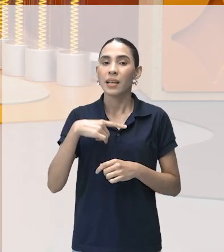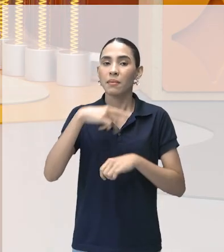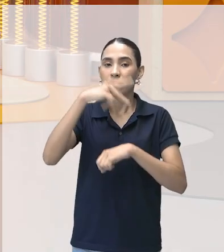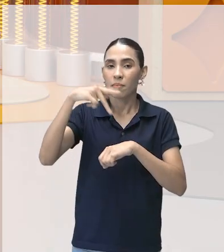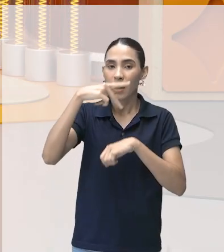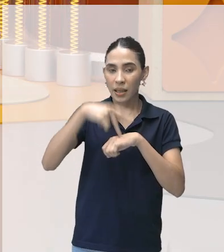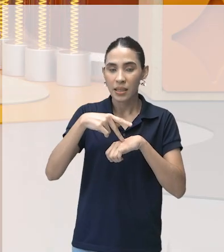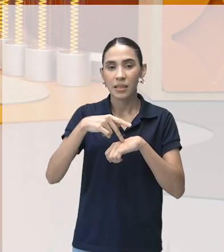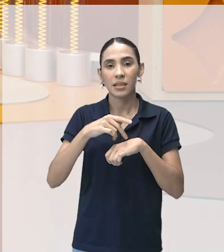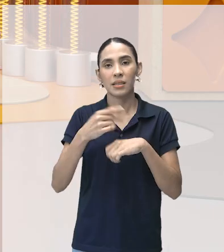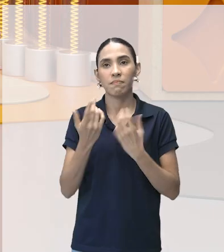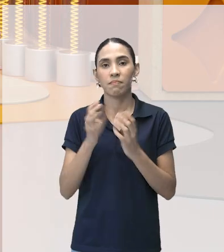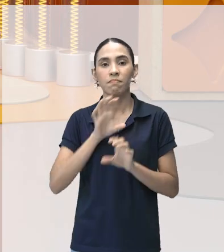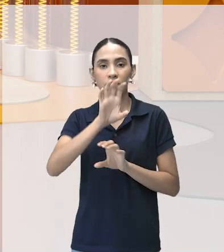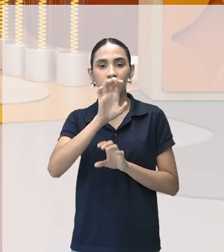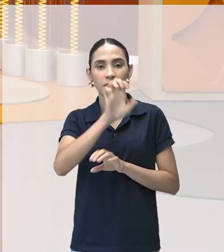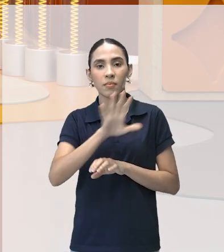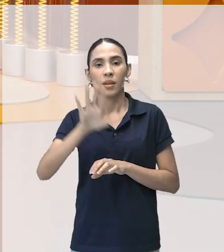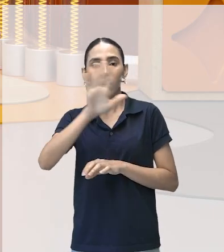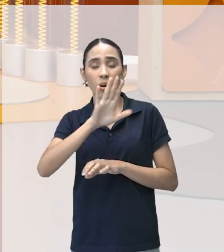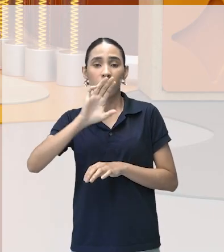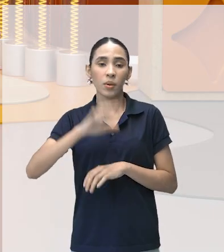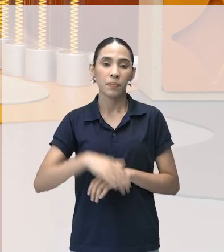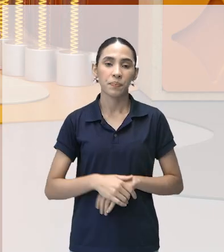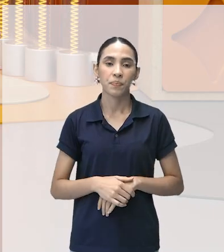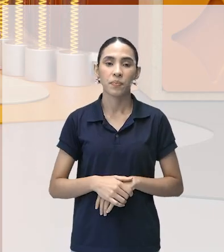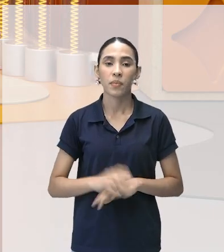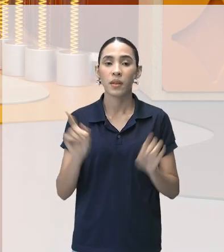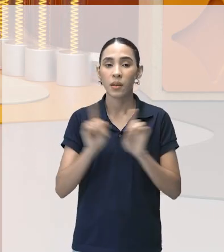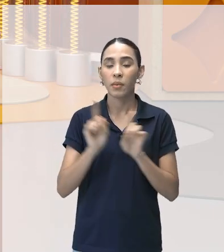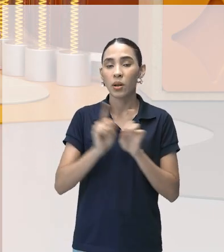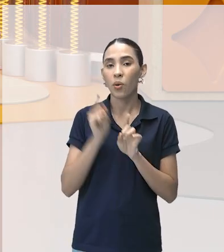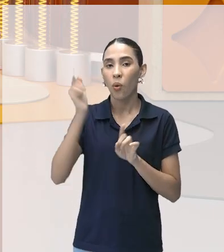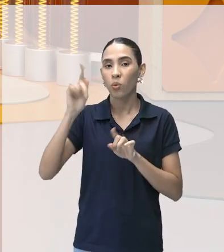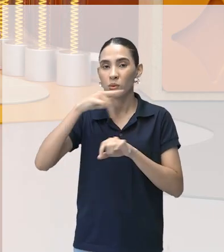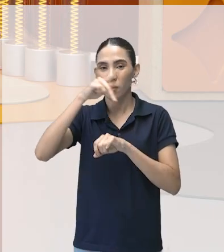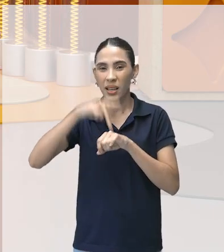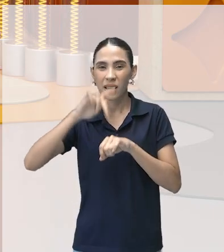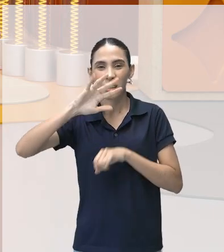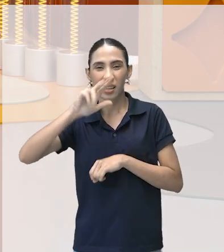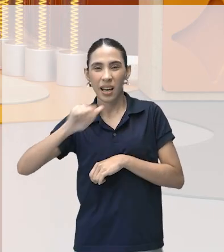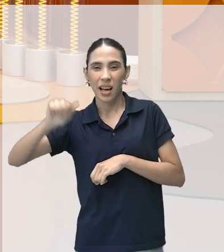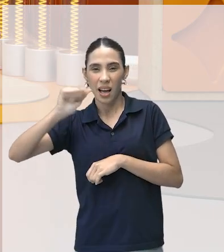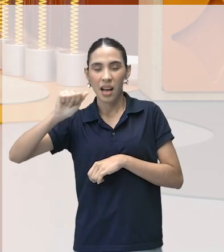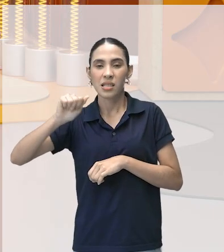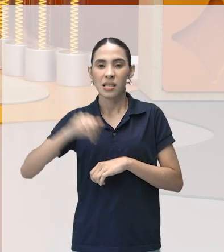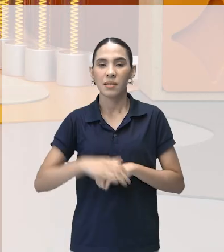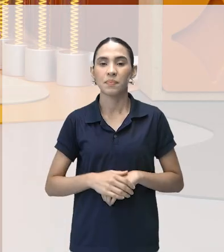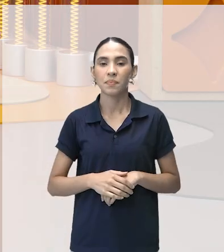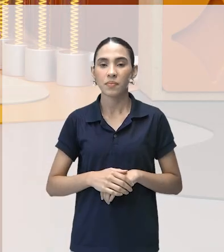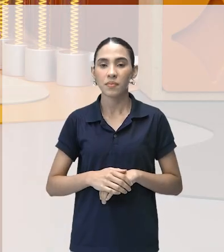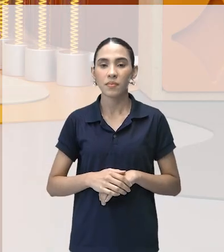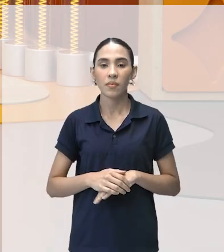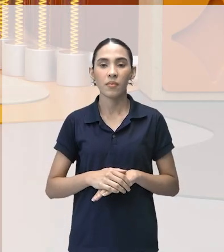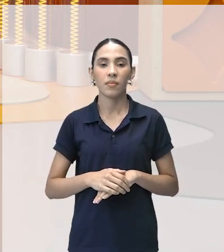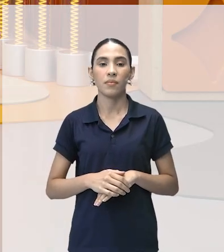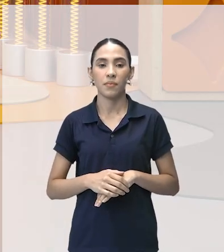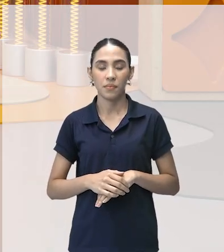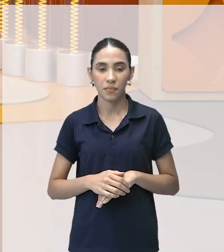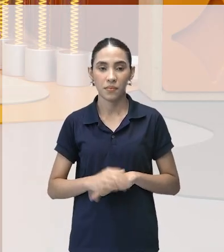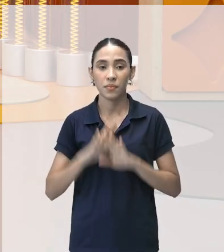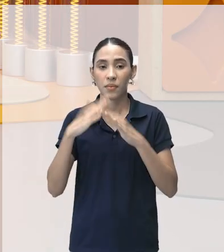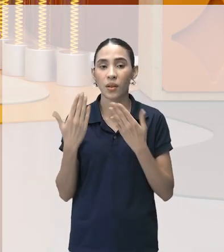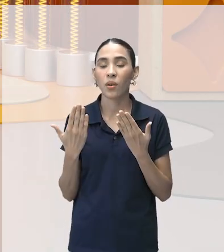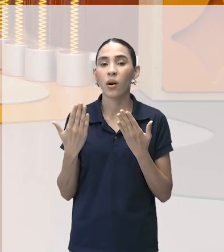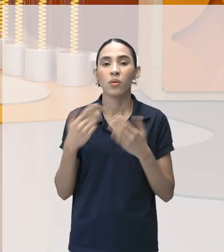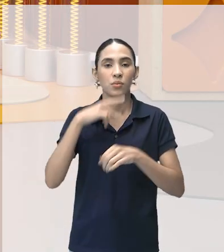uma parte na Europa, ou totalmente na Europa, e outros na Ásia, né? Uma parte na Ásia ou totalmente na Ásia.